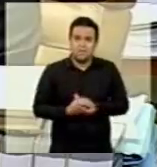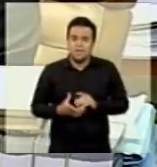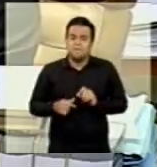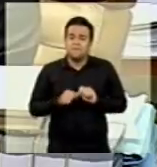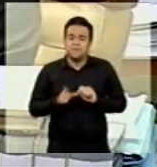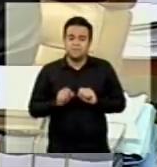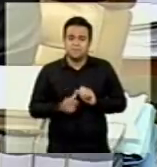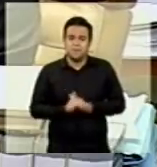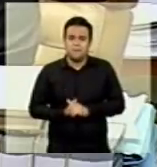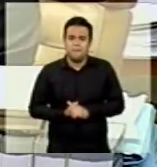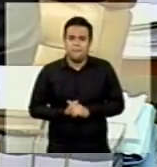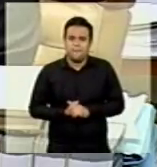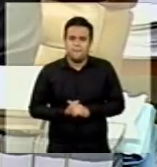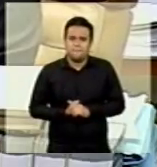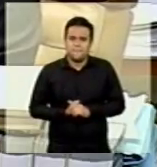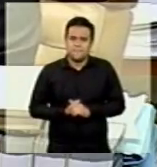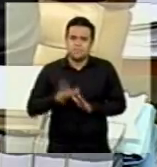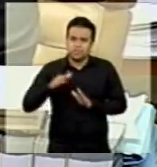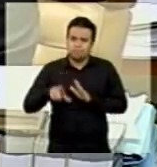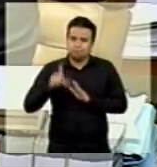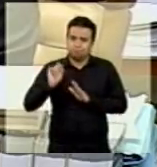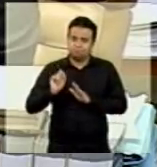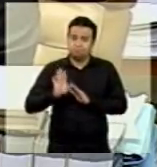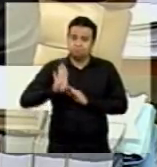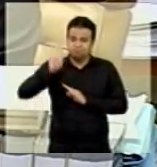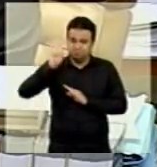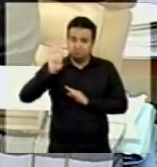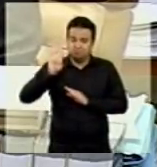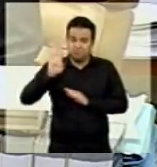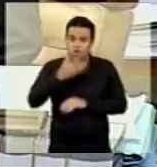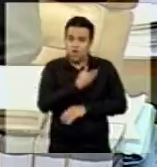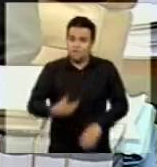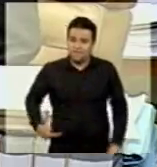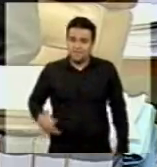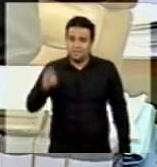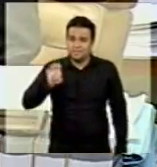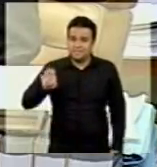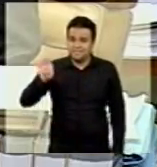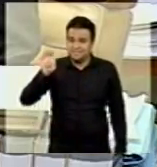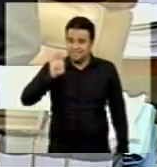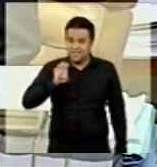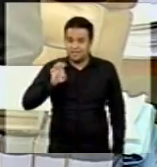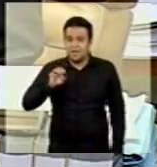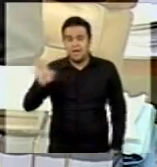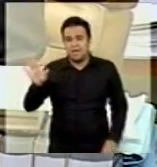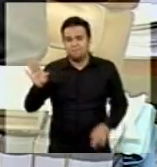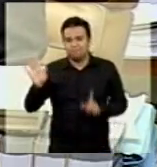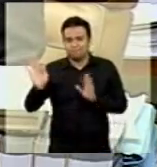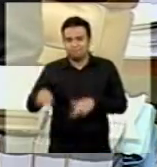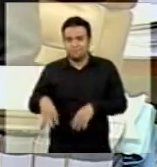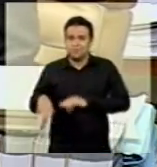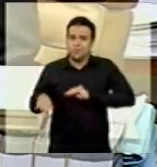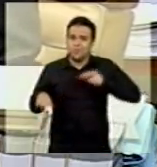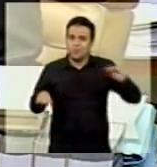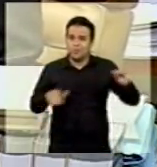foi eleito governador do seu estado, cessou a nossa competência penal e foi